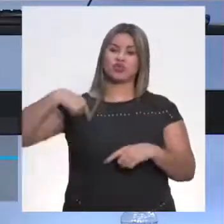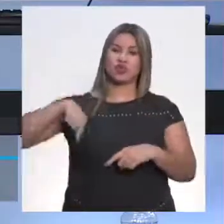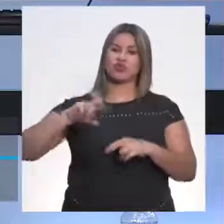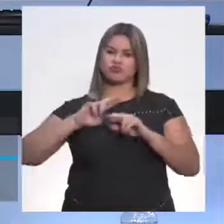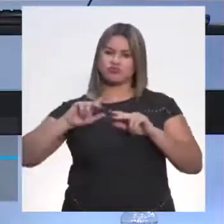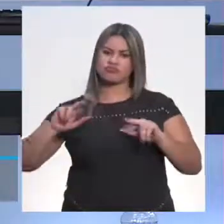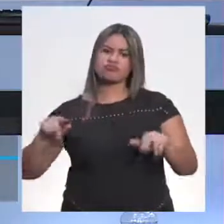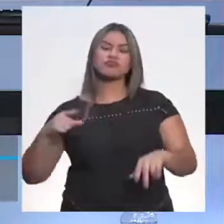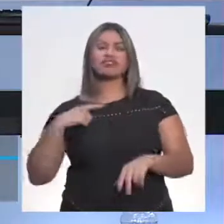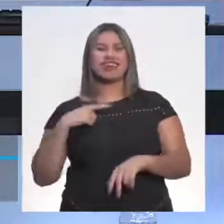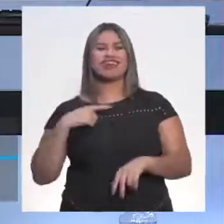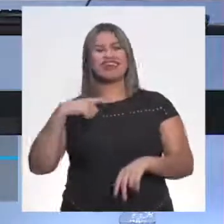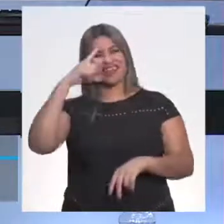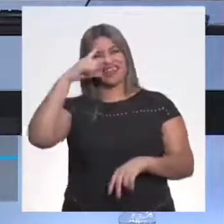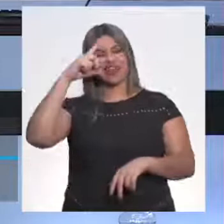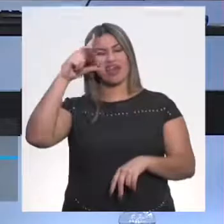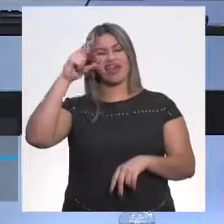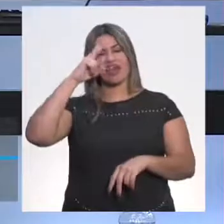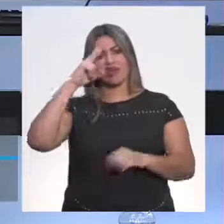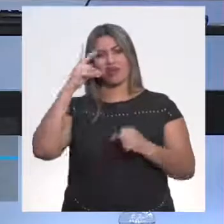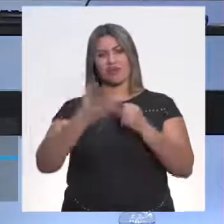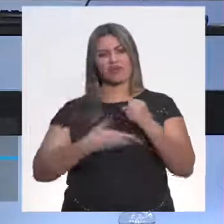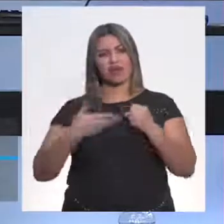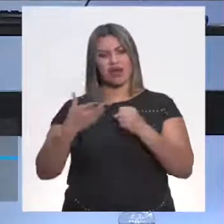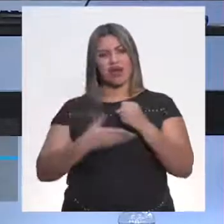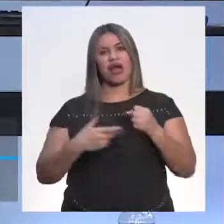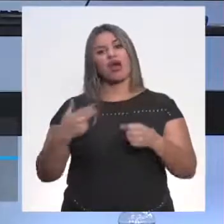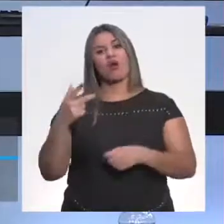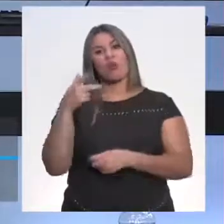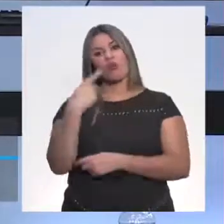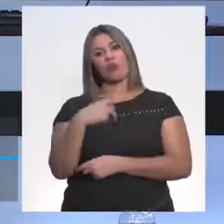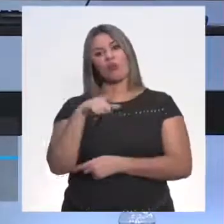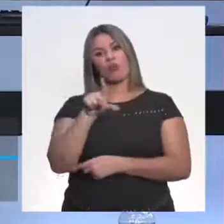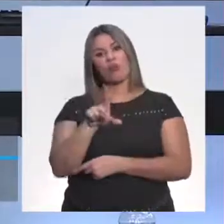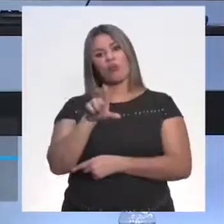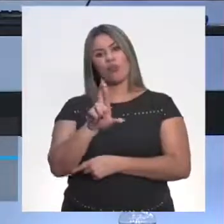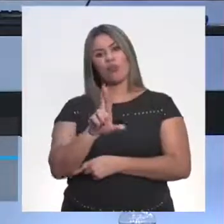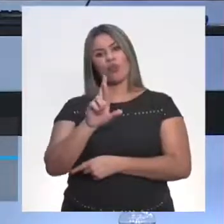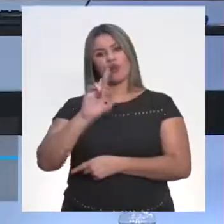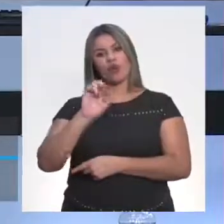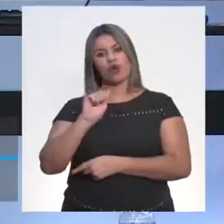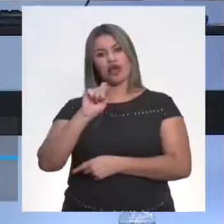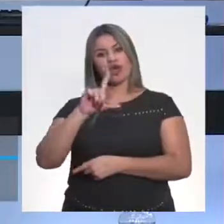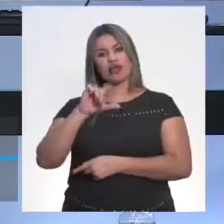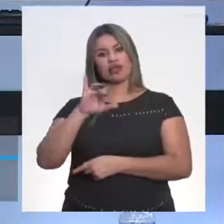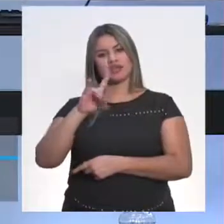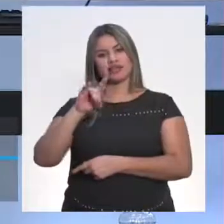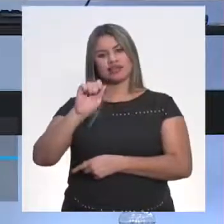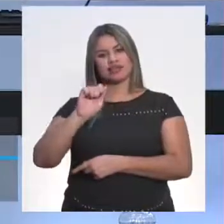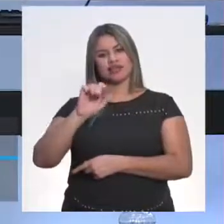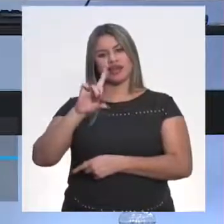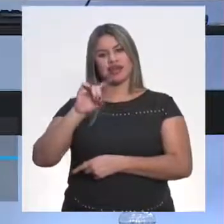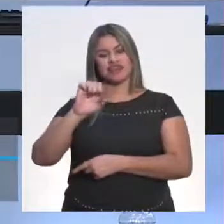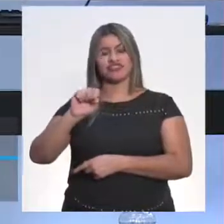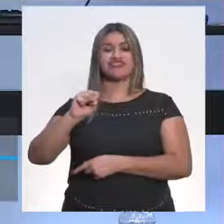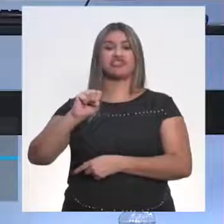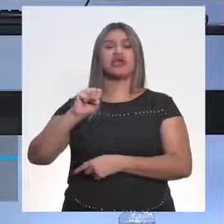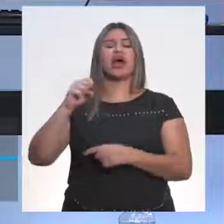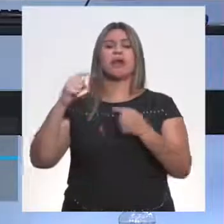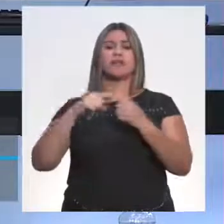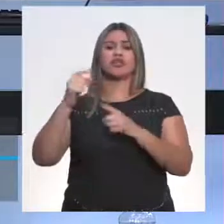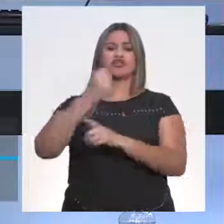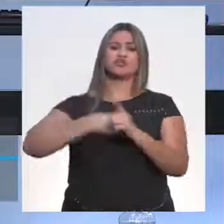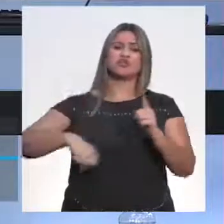lembra daquele princípio constitucional da pluralidade nós somos plurais enquanto sociedade nós somos plurais